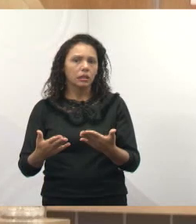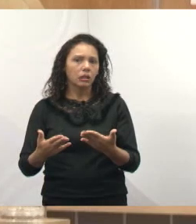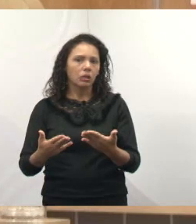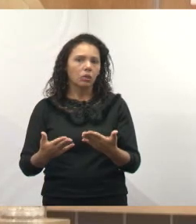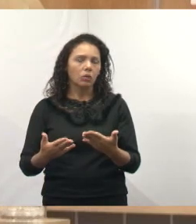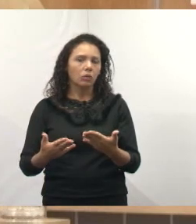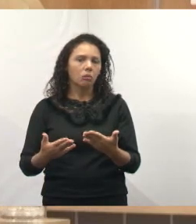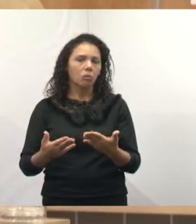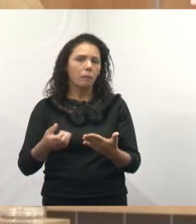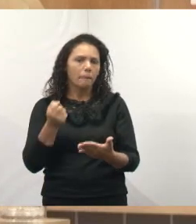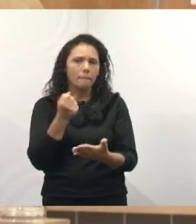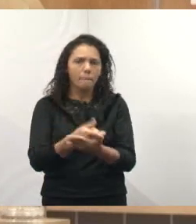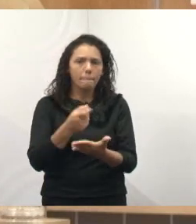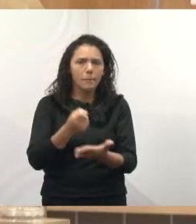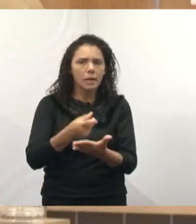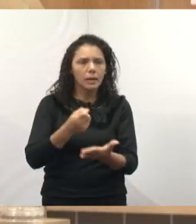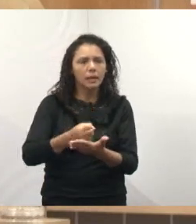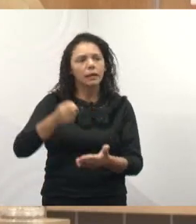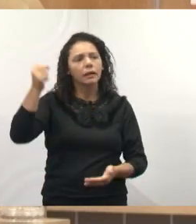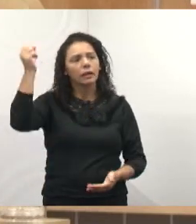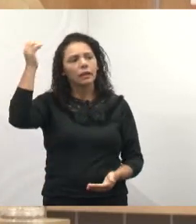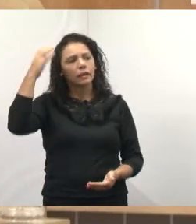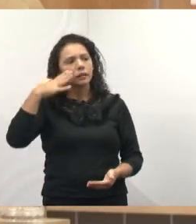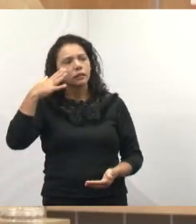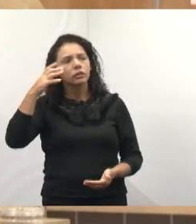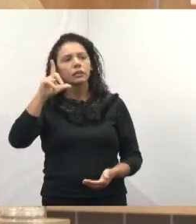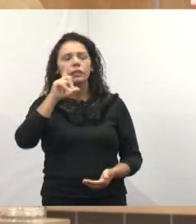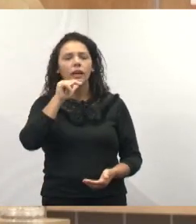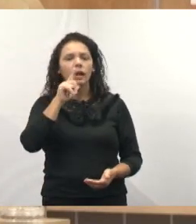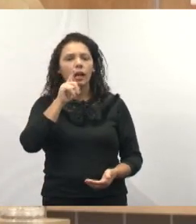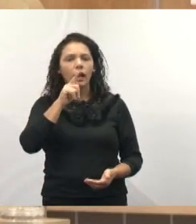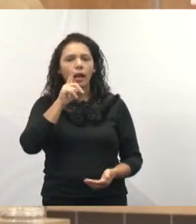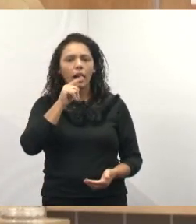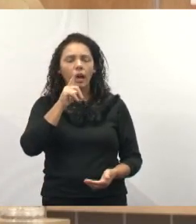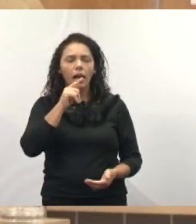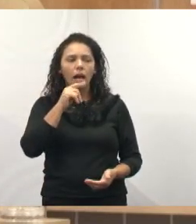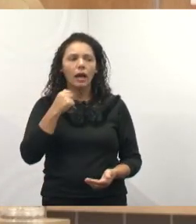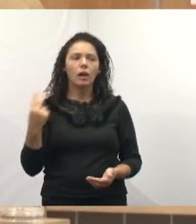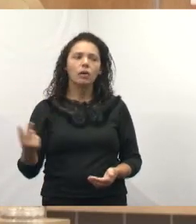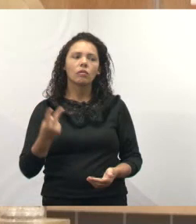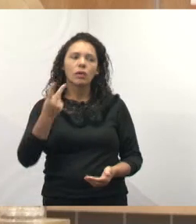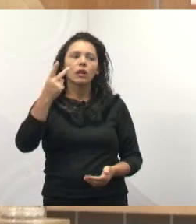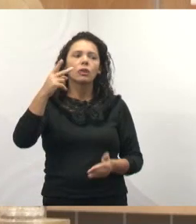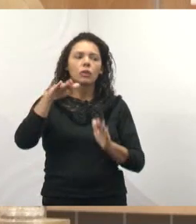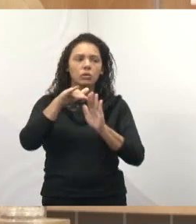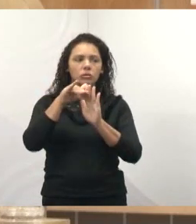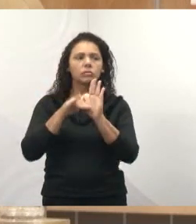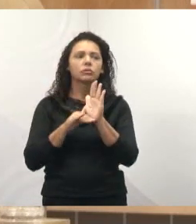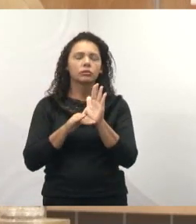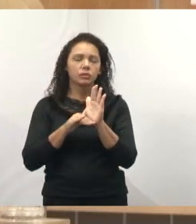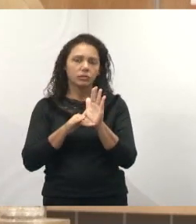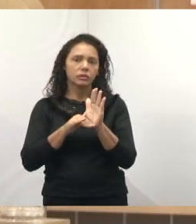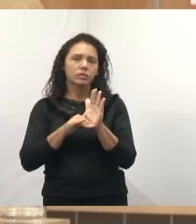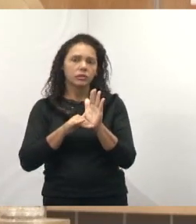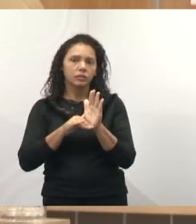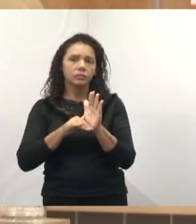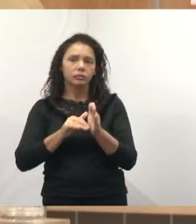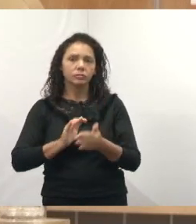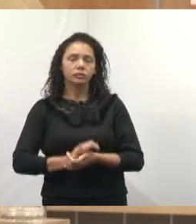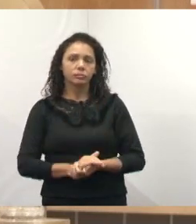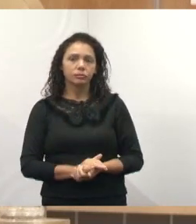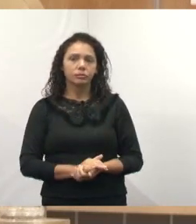energia, é óbvio que teríamos dificuldade de atender os 25% da educação. Então,